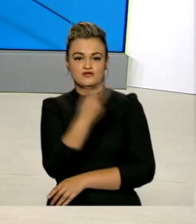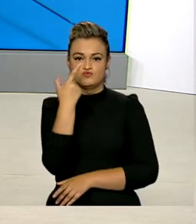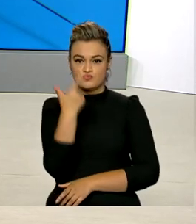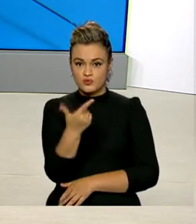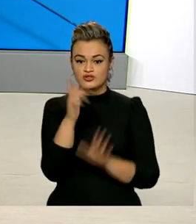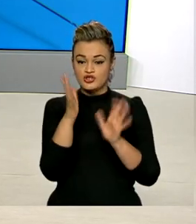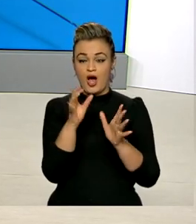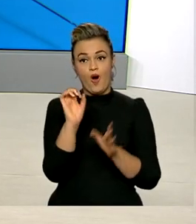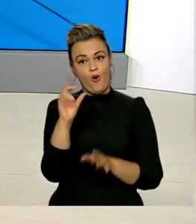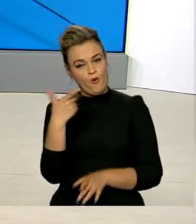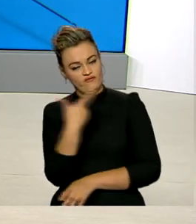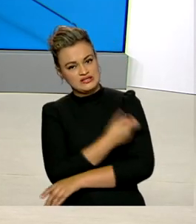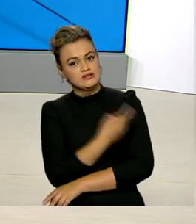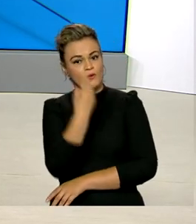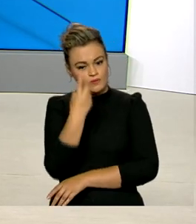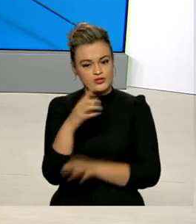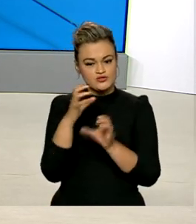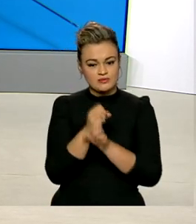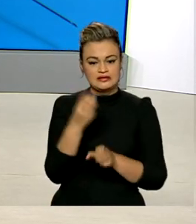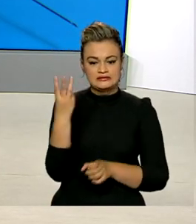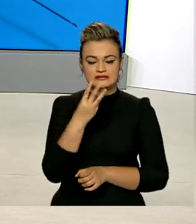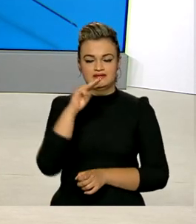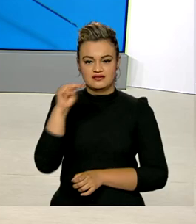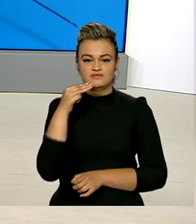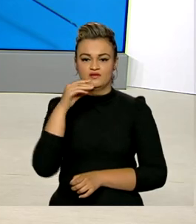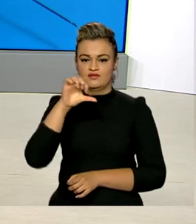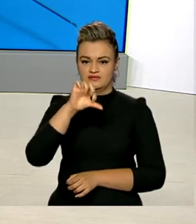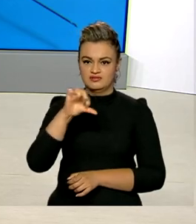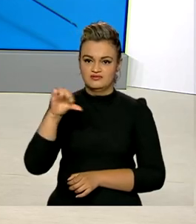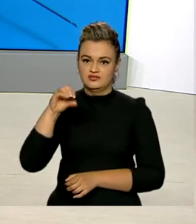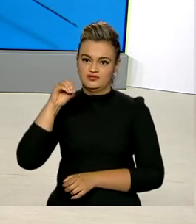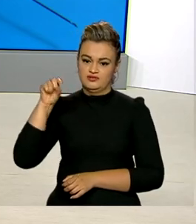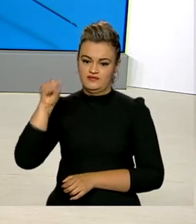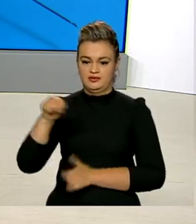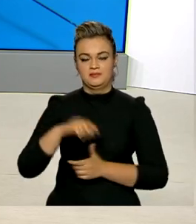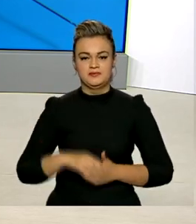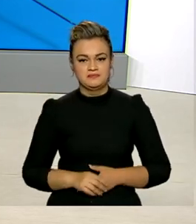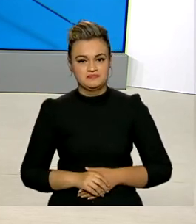doses da vacina ou a dose única é de 33.990.000.